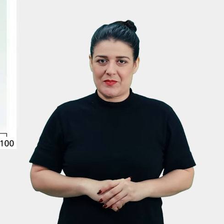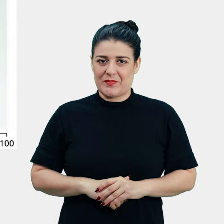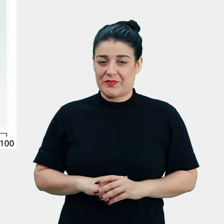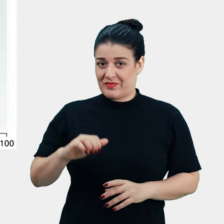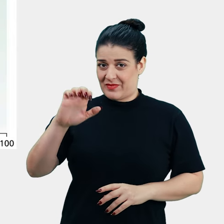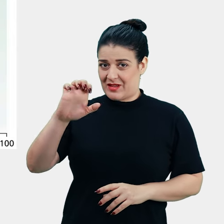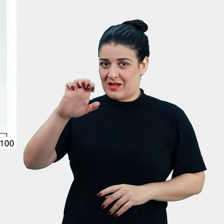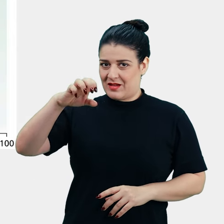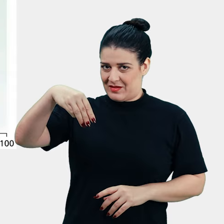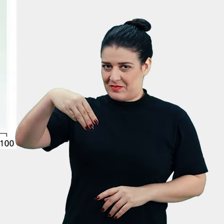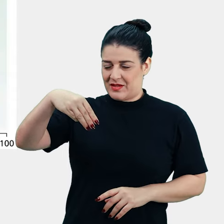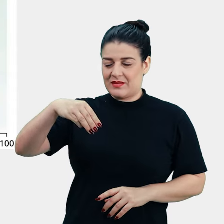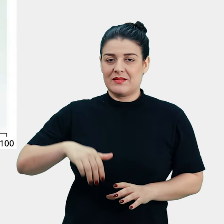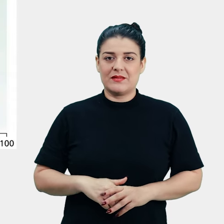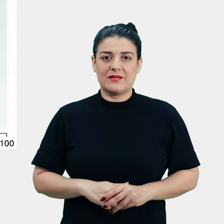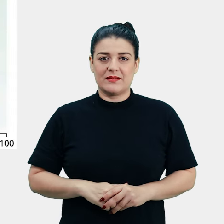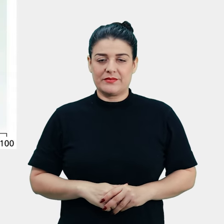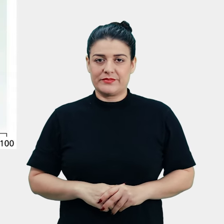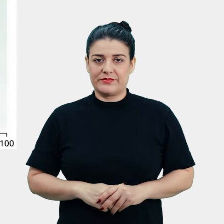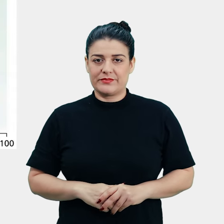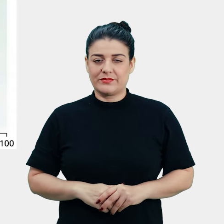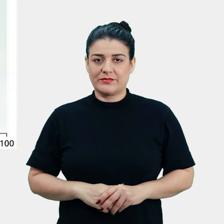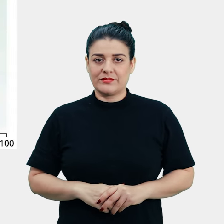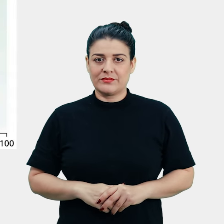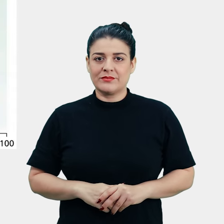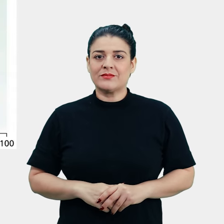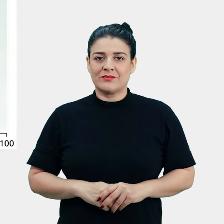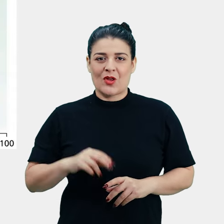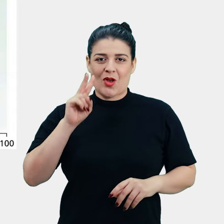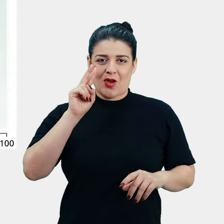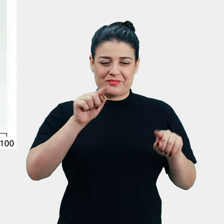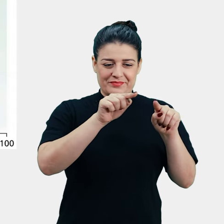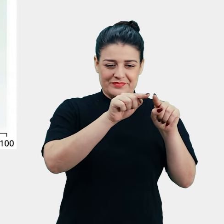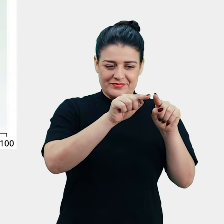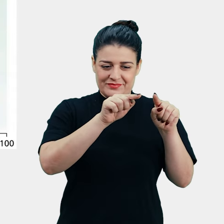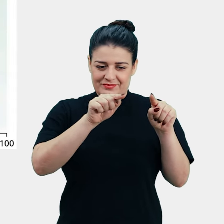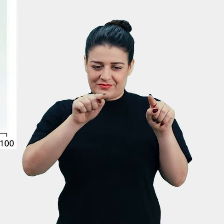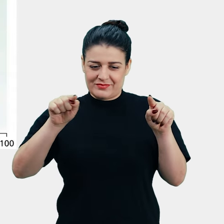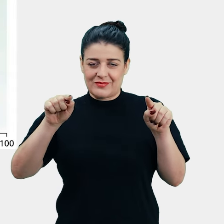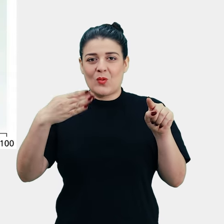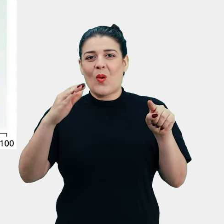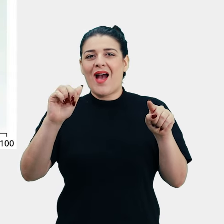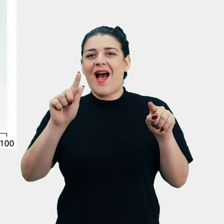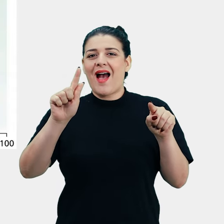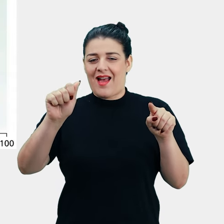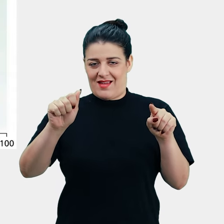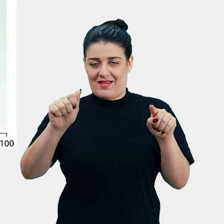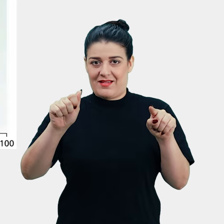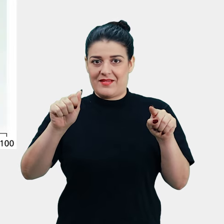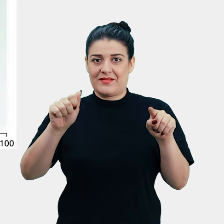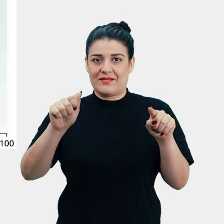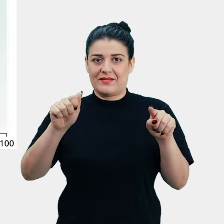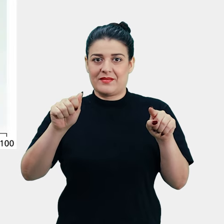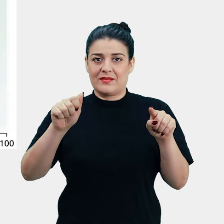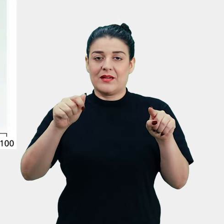de massas, tá? A gente tem aqui na horizontal a razão massa-carga, e aqui